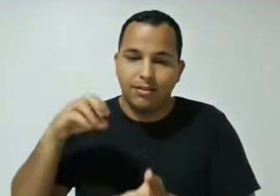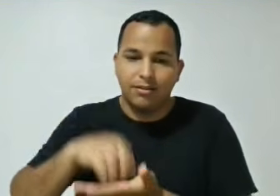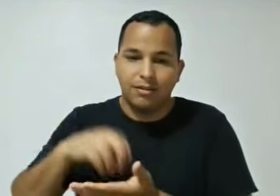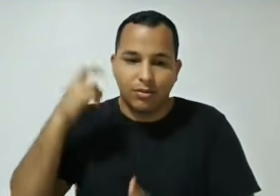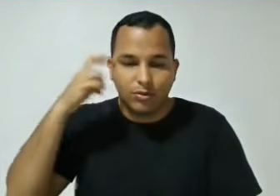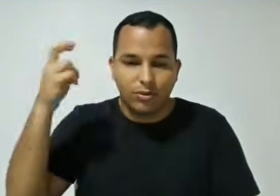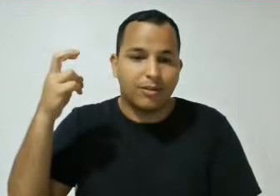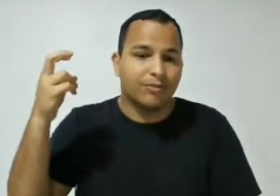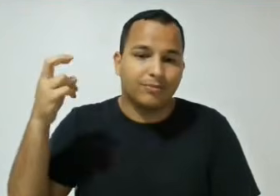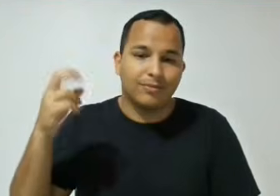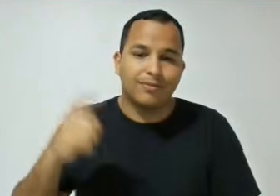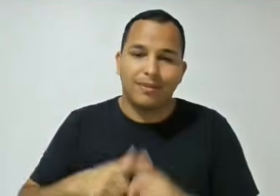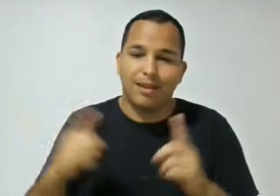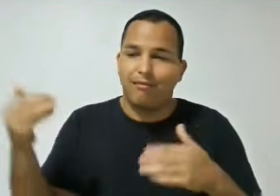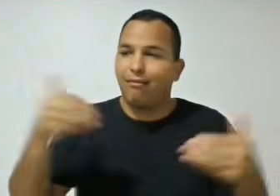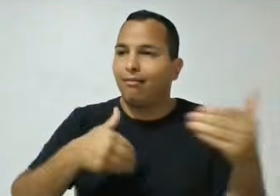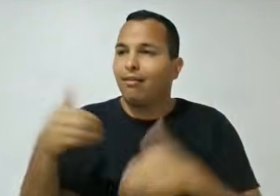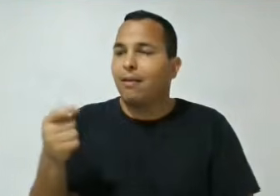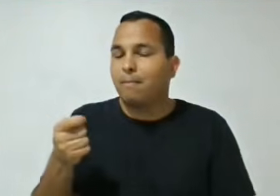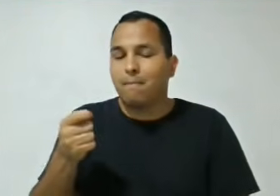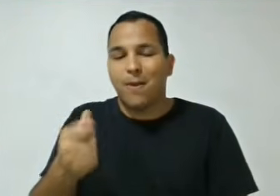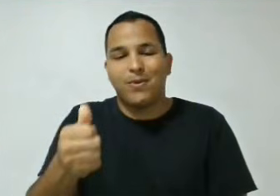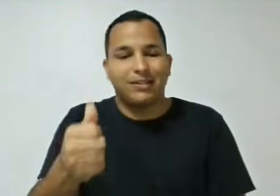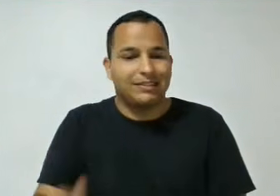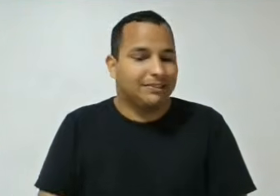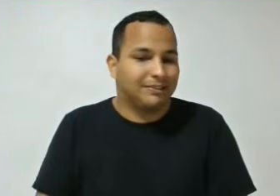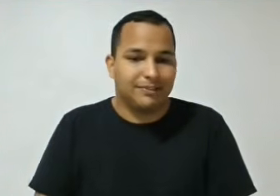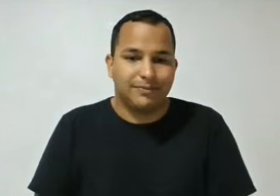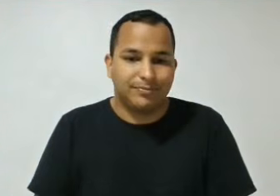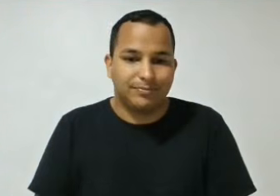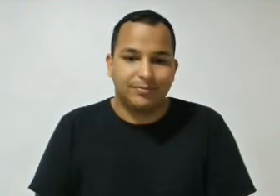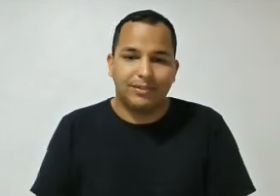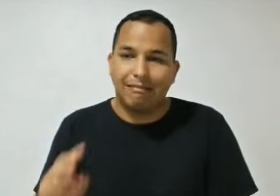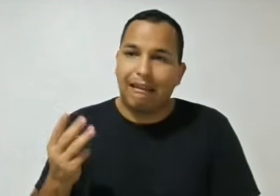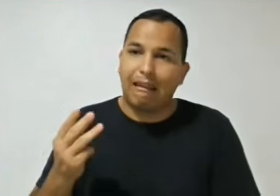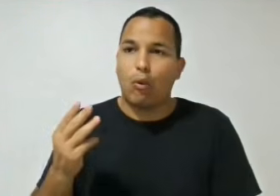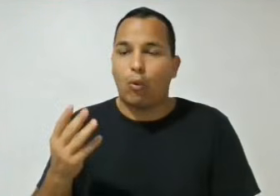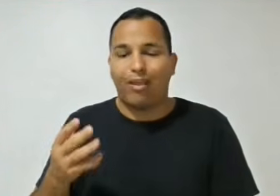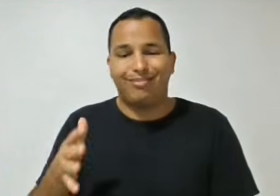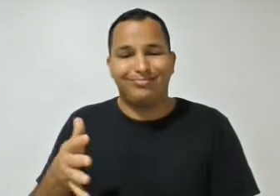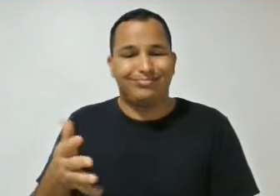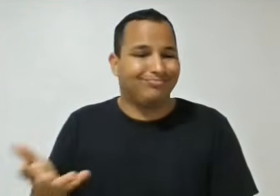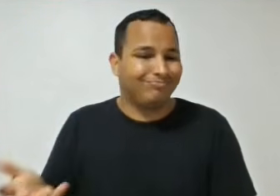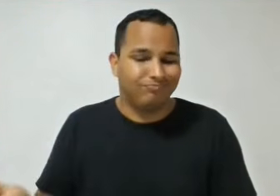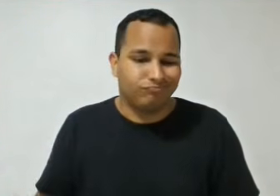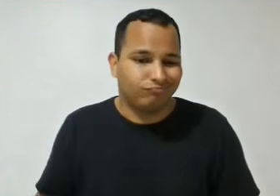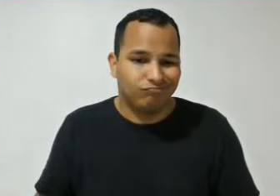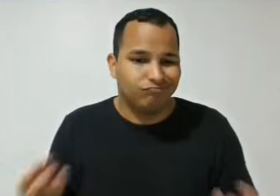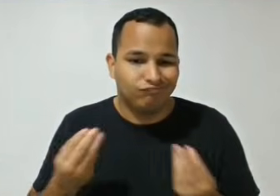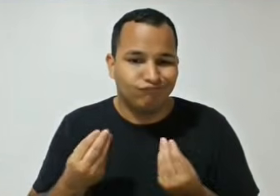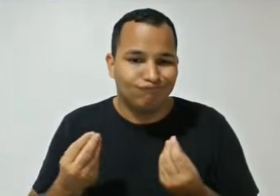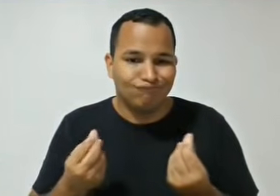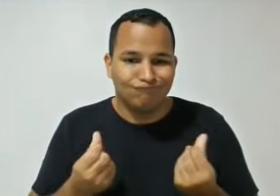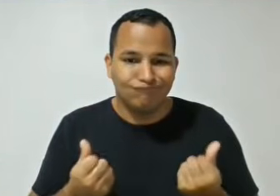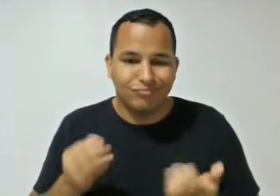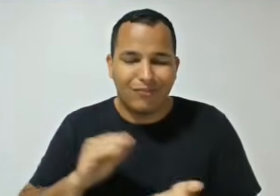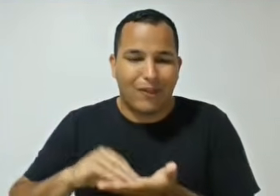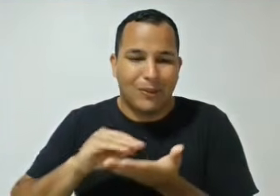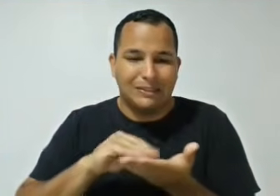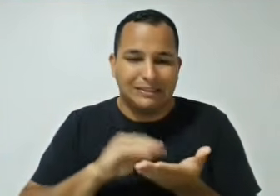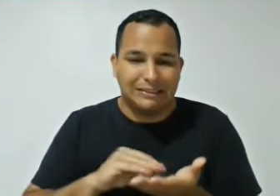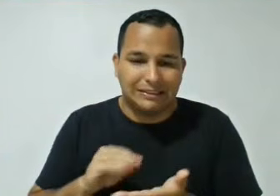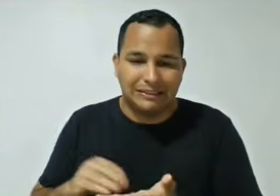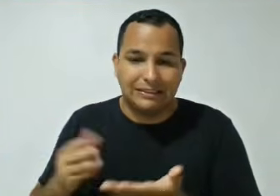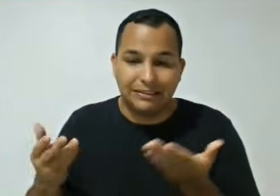baixíssima participação. Quando vem 3, 4 pessoas. E aí, quando vem 4, eu fico feliz, porque não tem